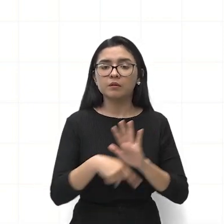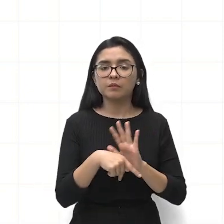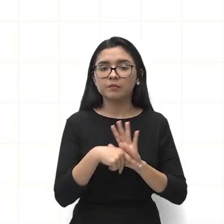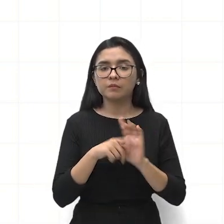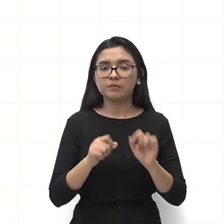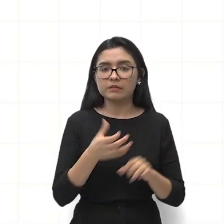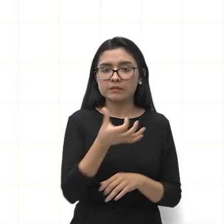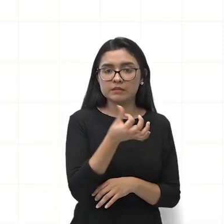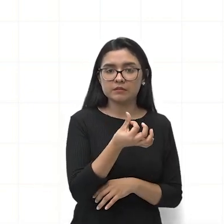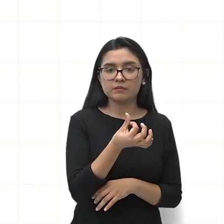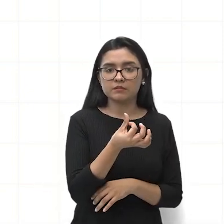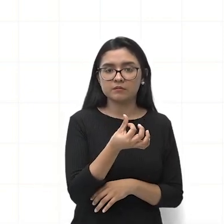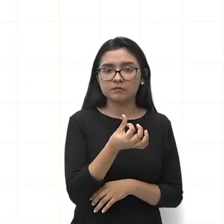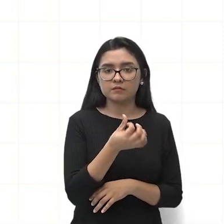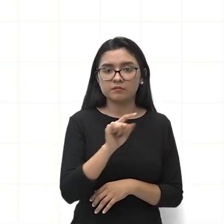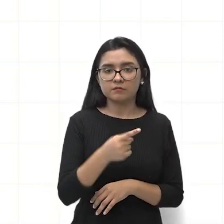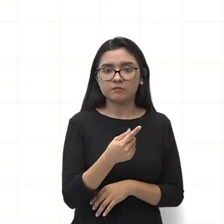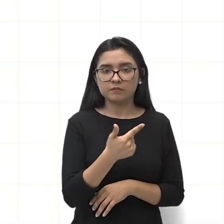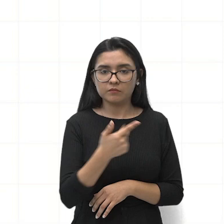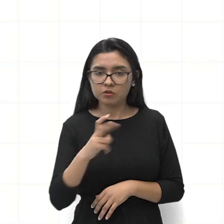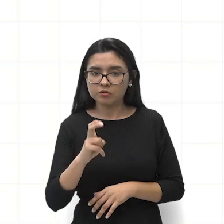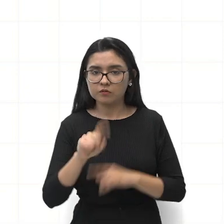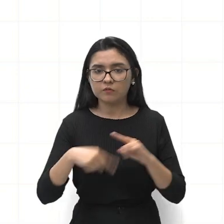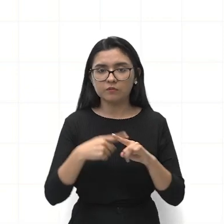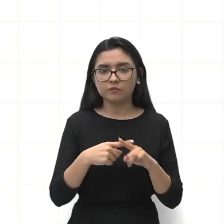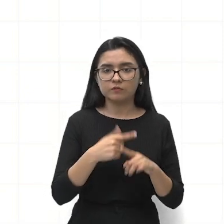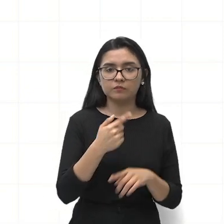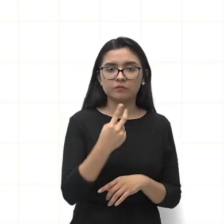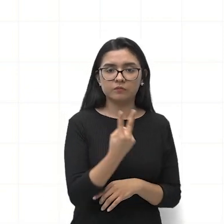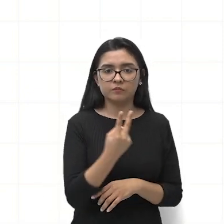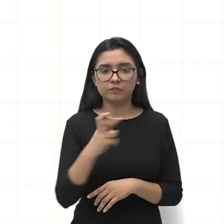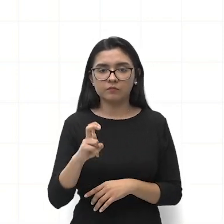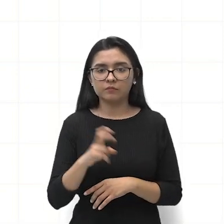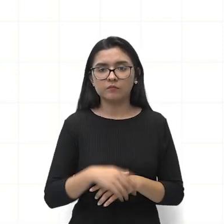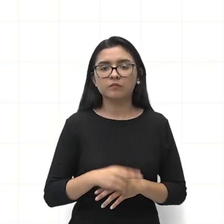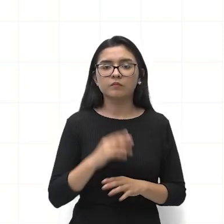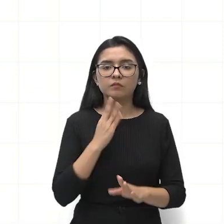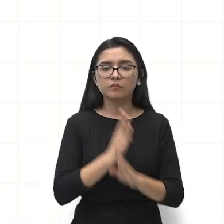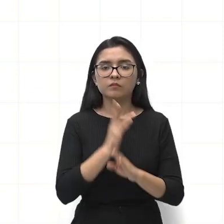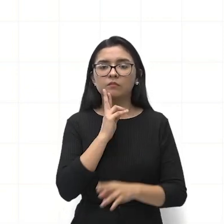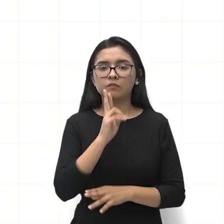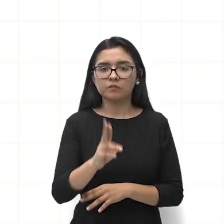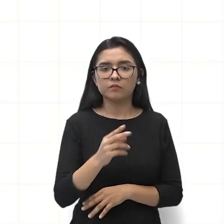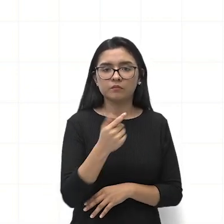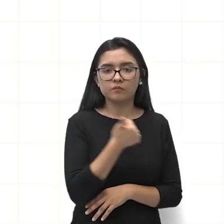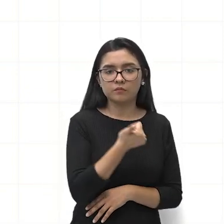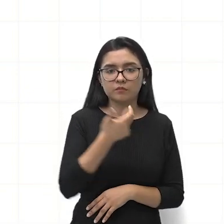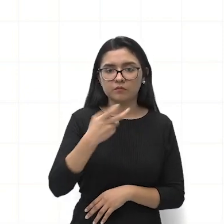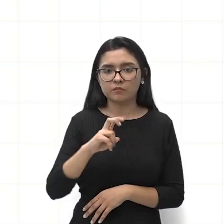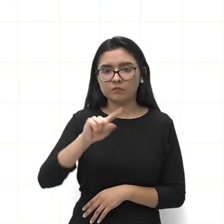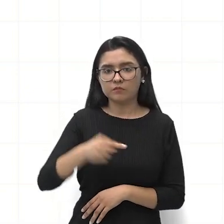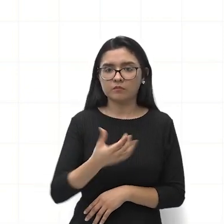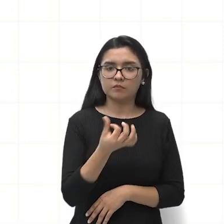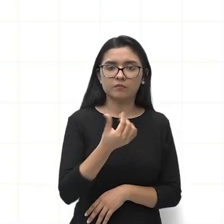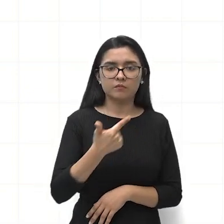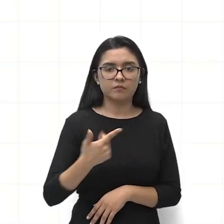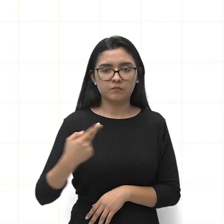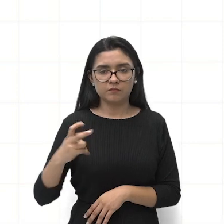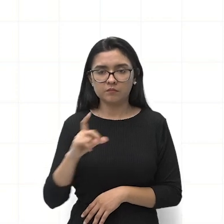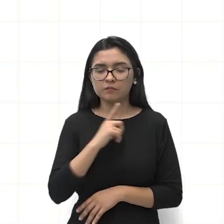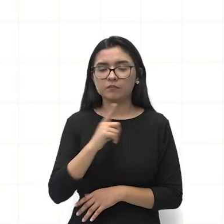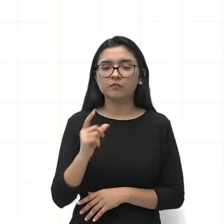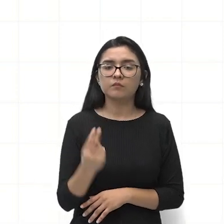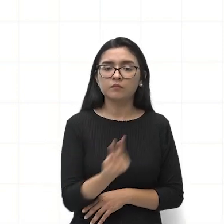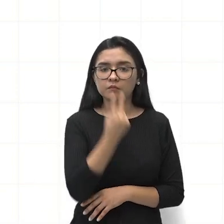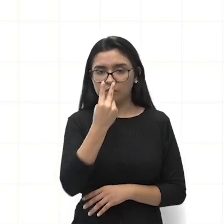Multiplicando esses 625 por 25, eu vou encontrar 15.625. Porém, né, estamos trabalhando com números decimais, tenho